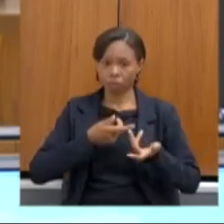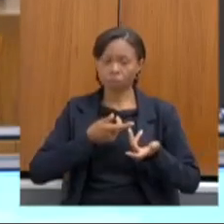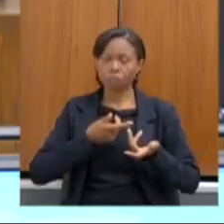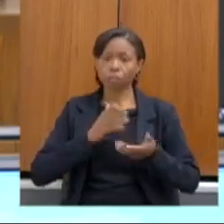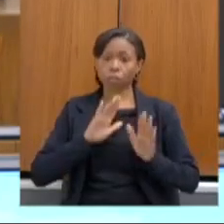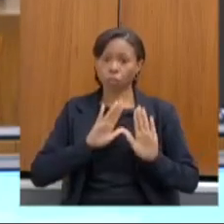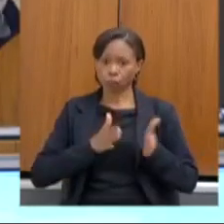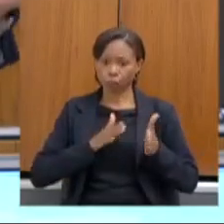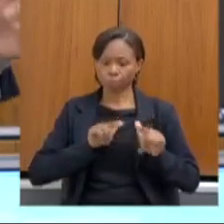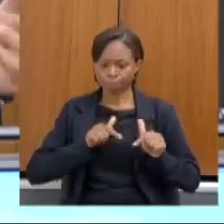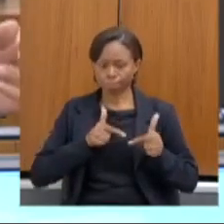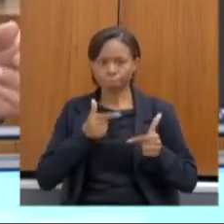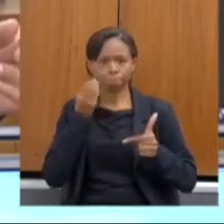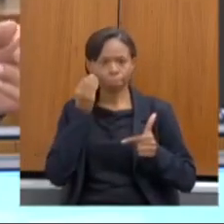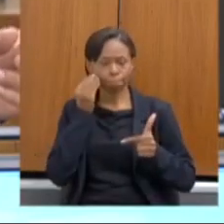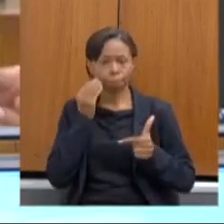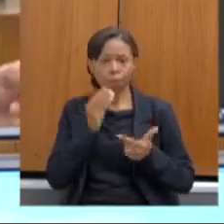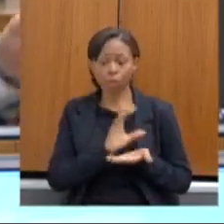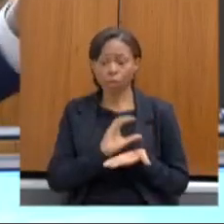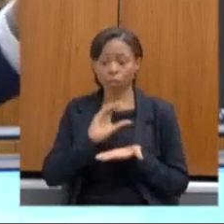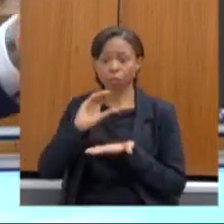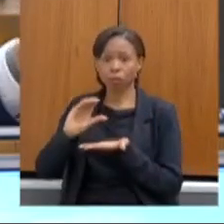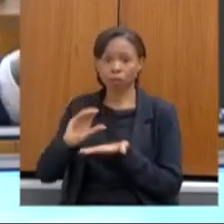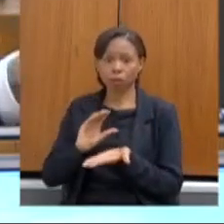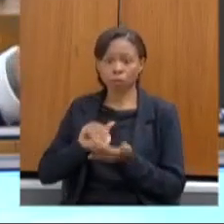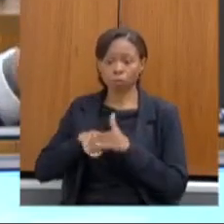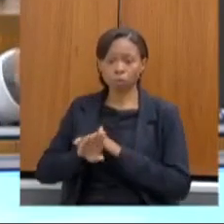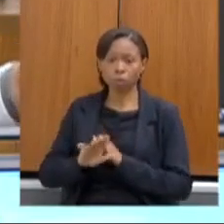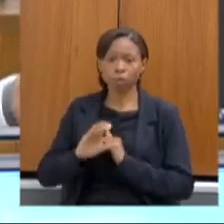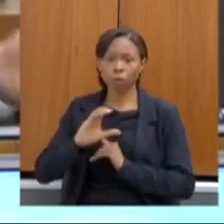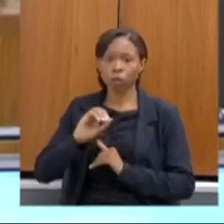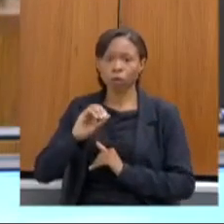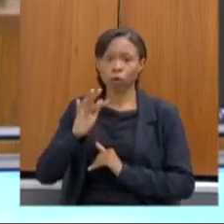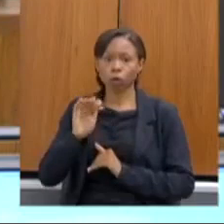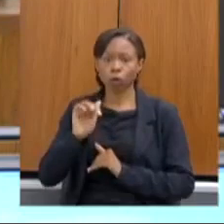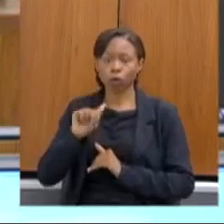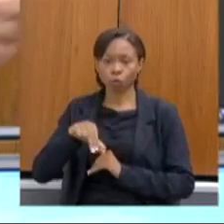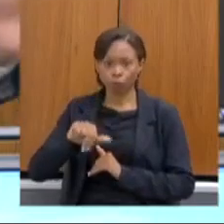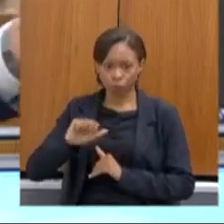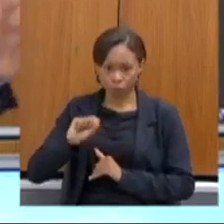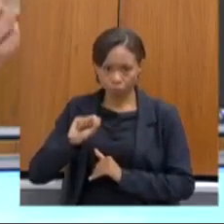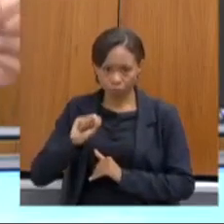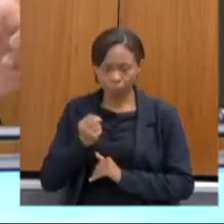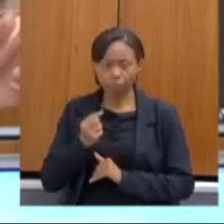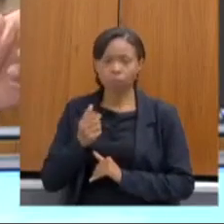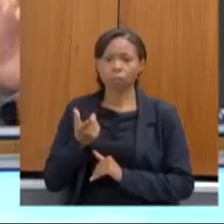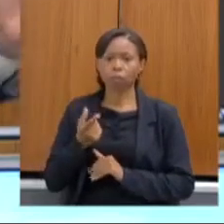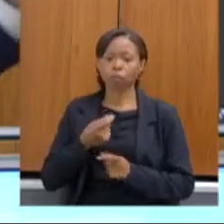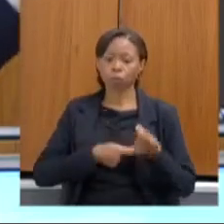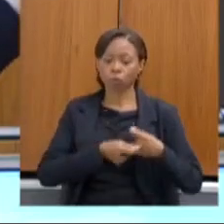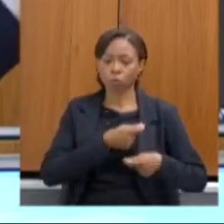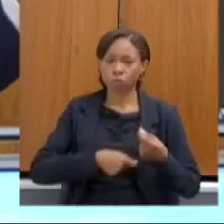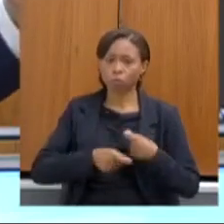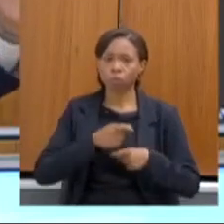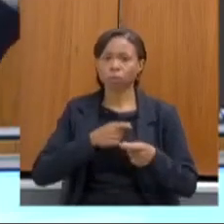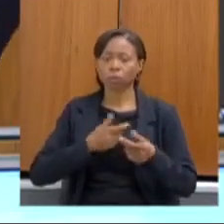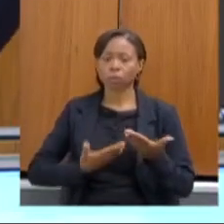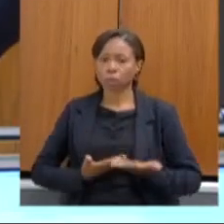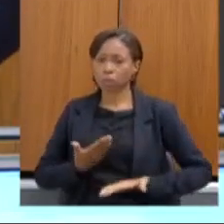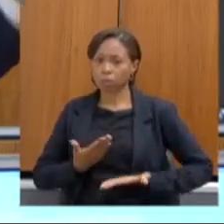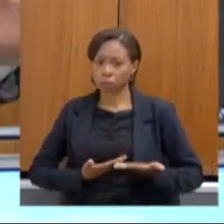no confaz uma alteração né de ser comércio e serviço para indústria essa alteração